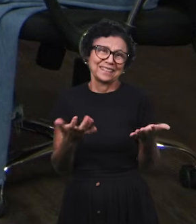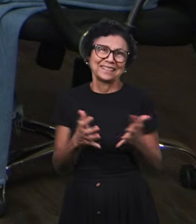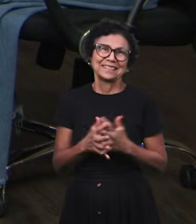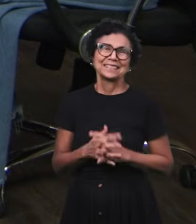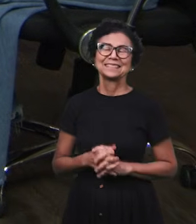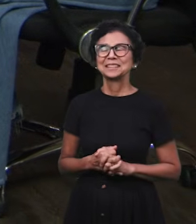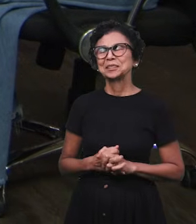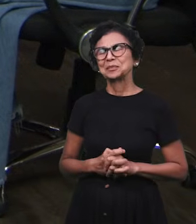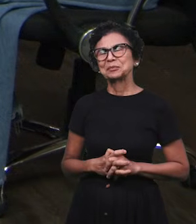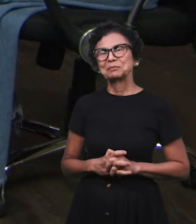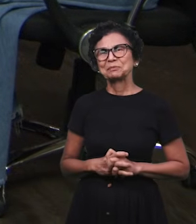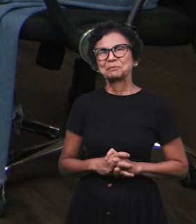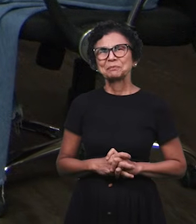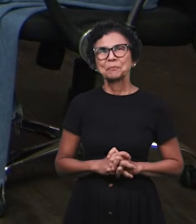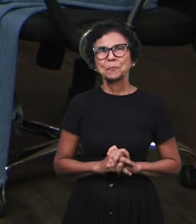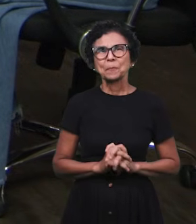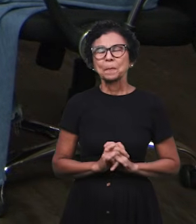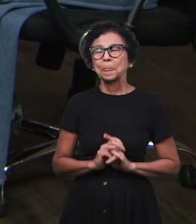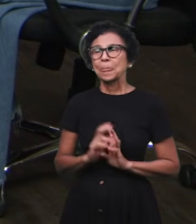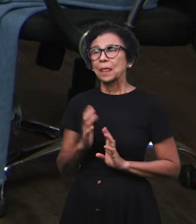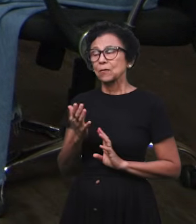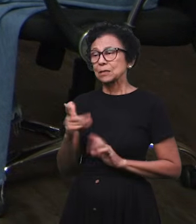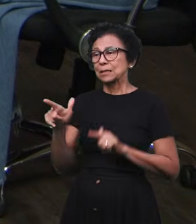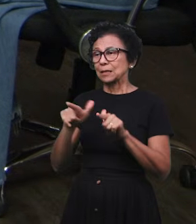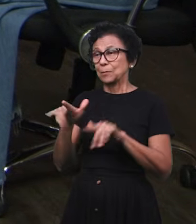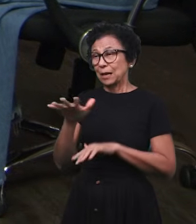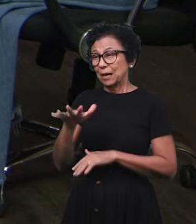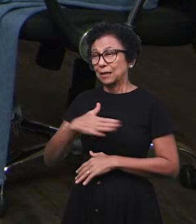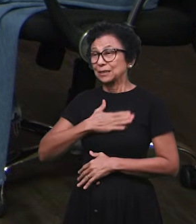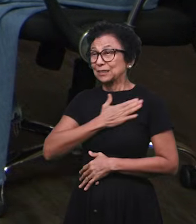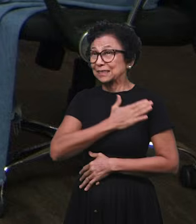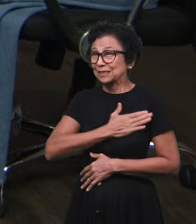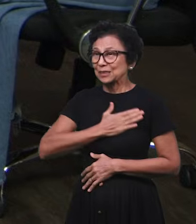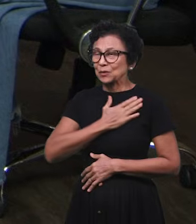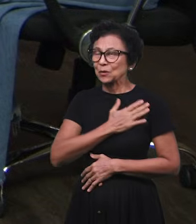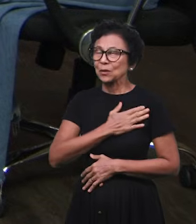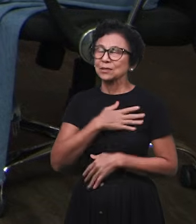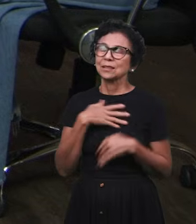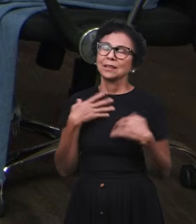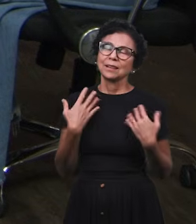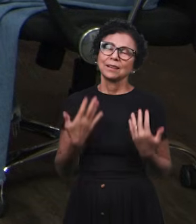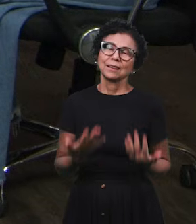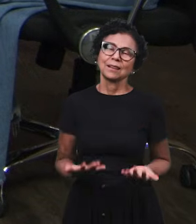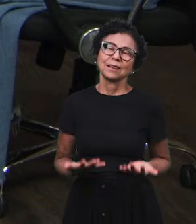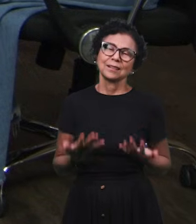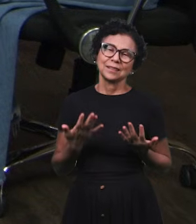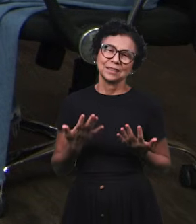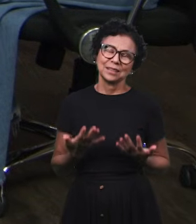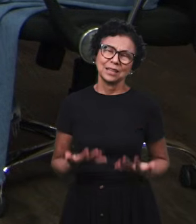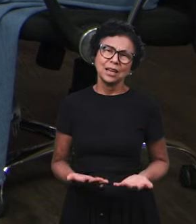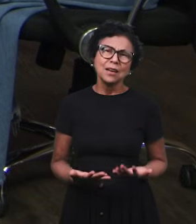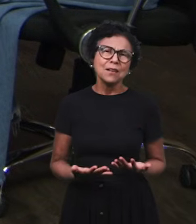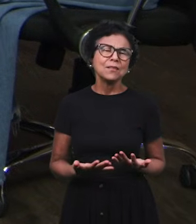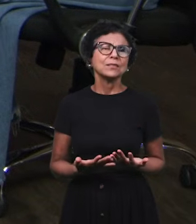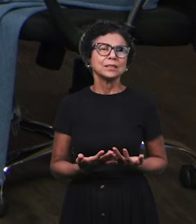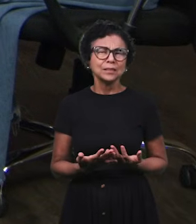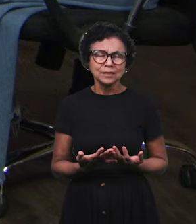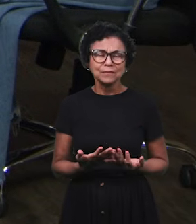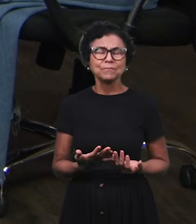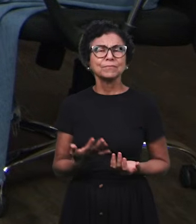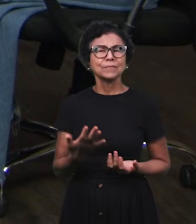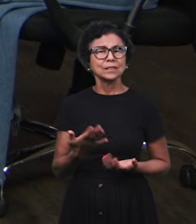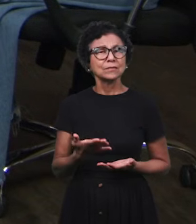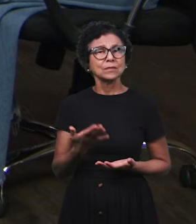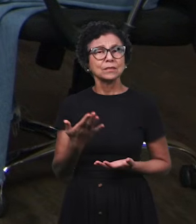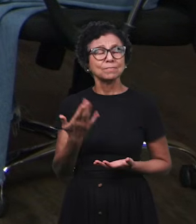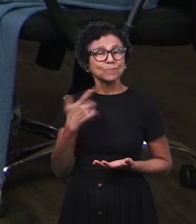também. Porque se você visar só o lado financeiro, né, de remuneração, isso pode te trazer uma frustração, porque você vai estar fazendo